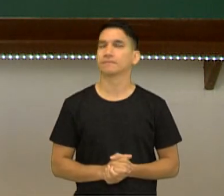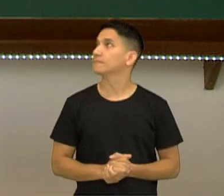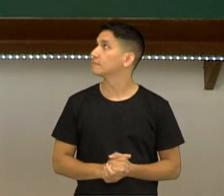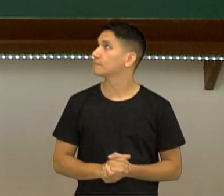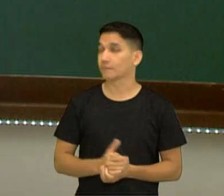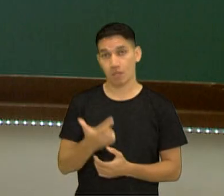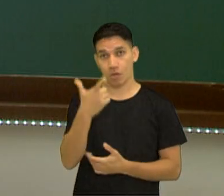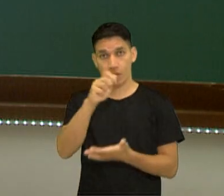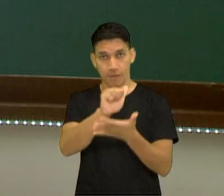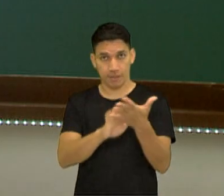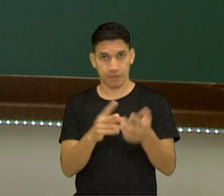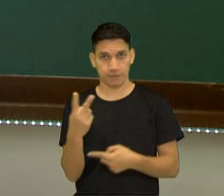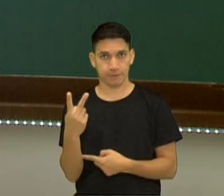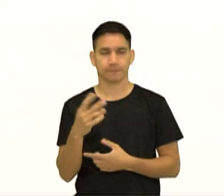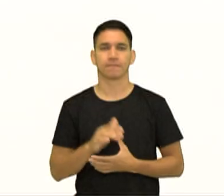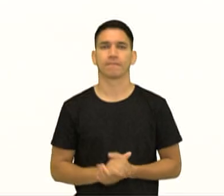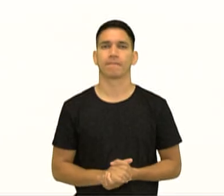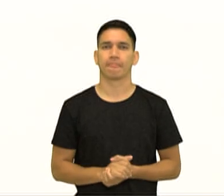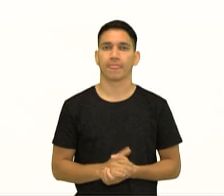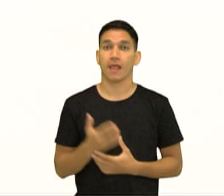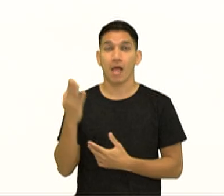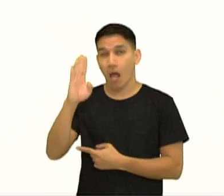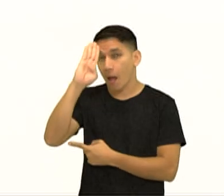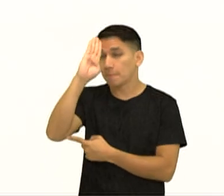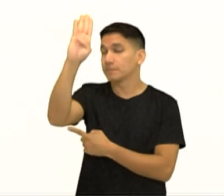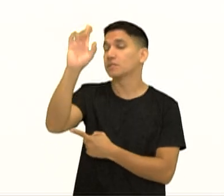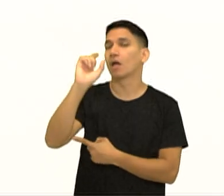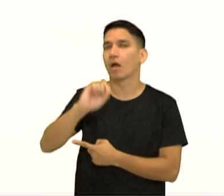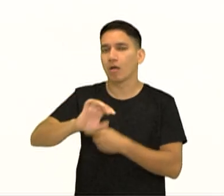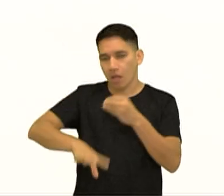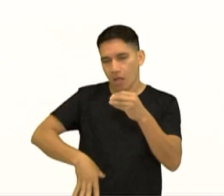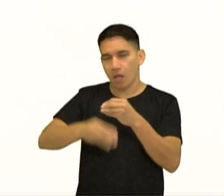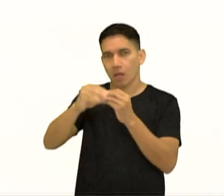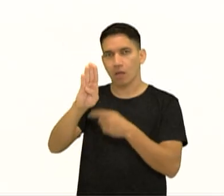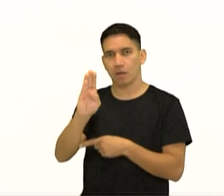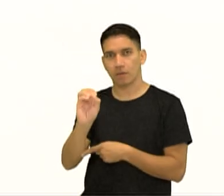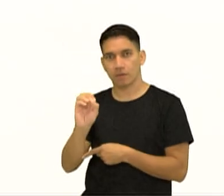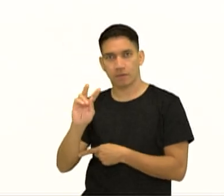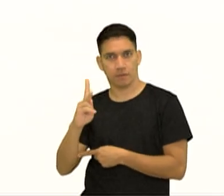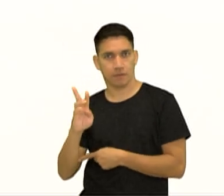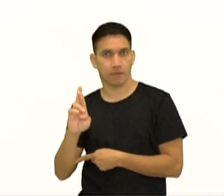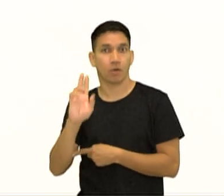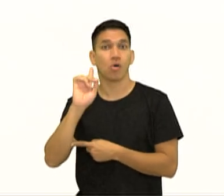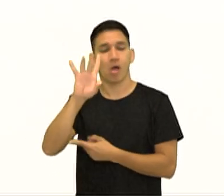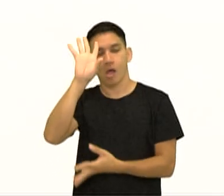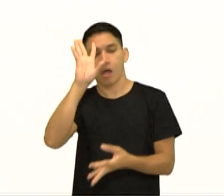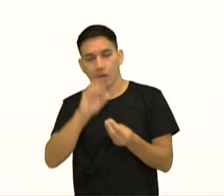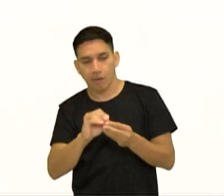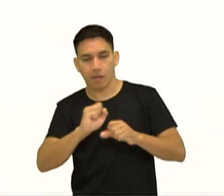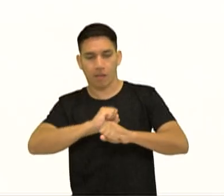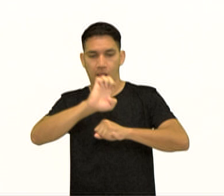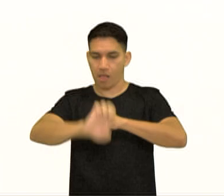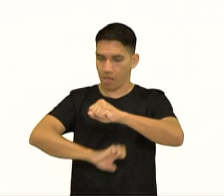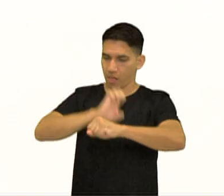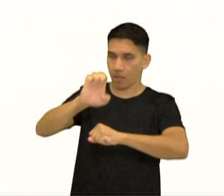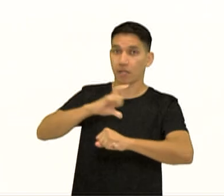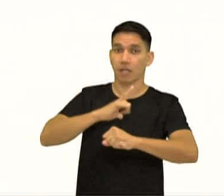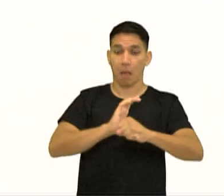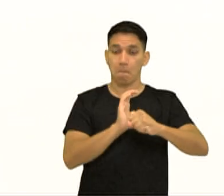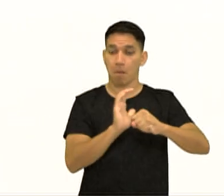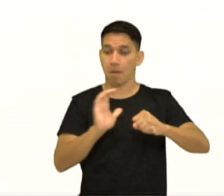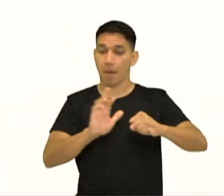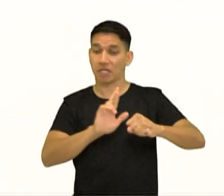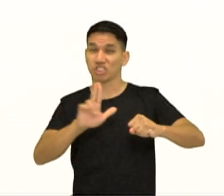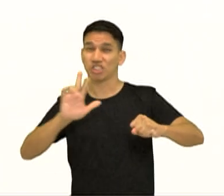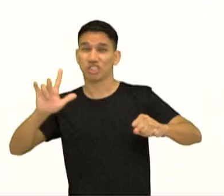Vamos fazer a atividade 2? A principal contribuição de Bohr é o reconhecimento de que os elétrons ocupam diferentes níveis de energia